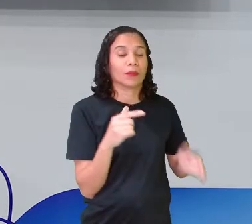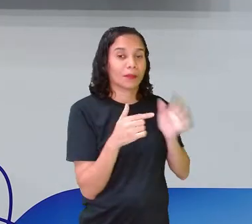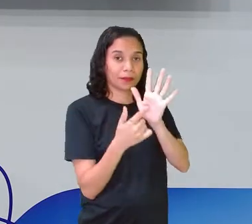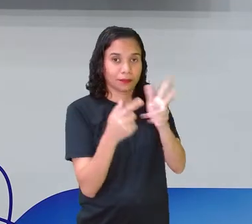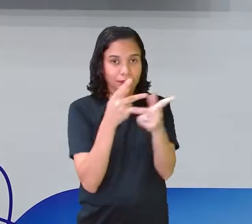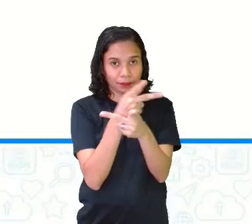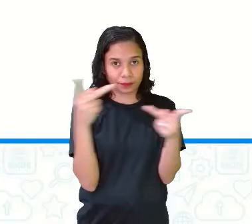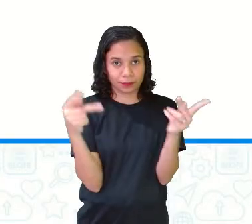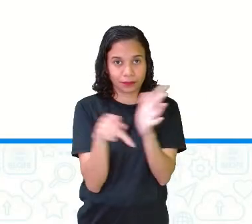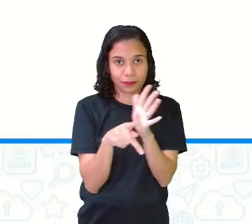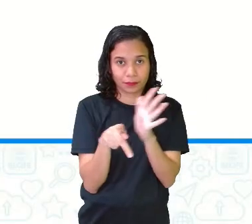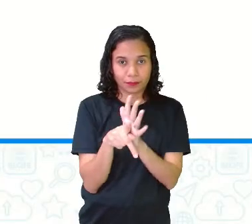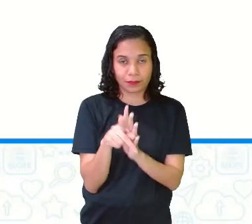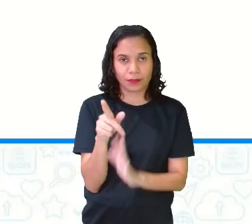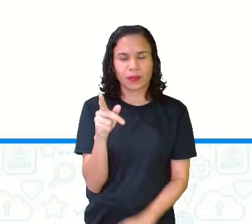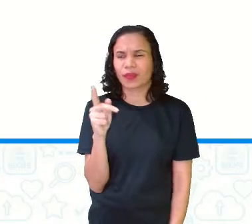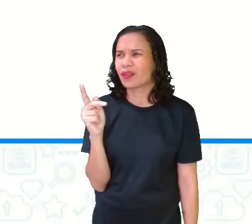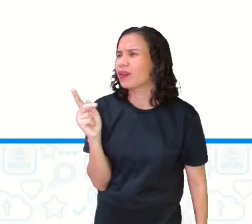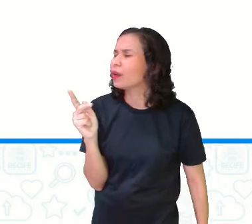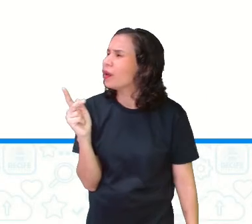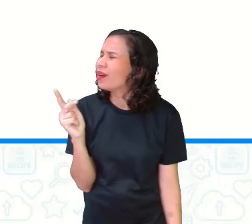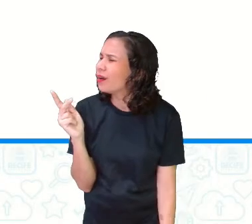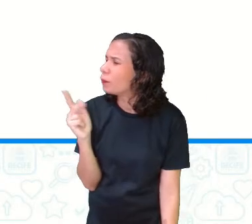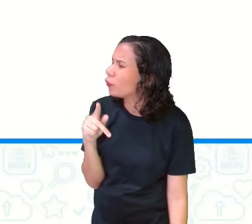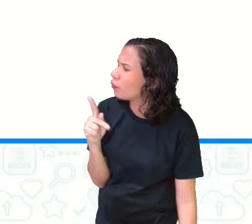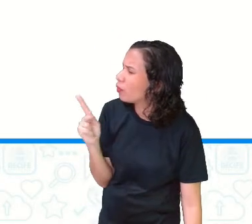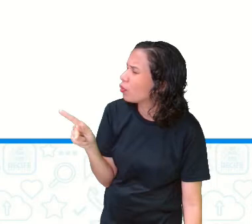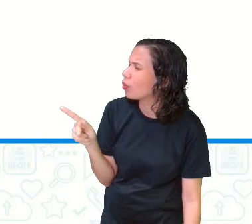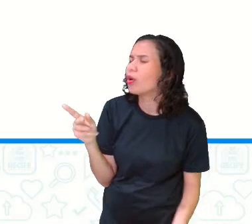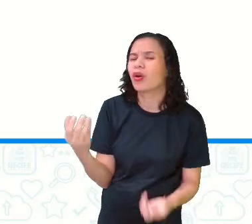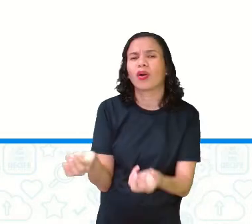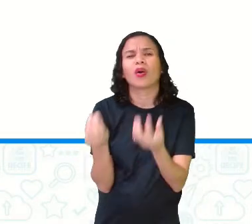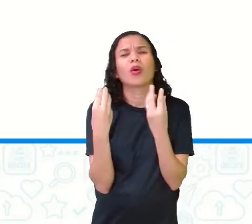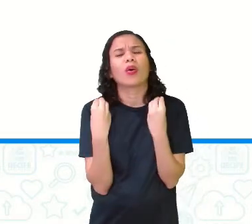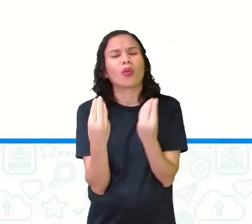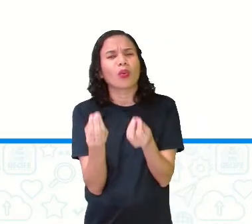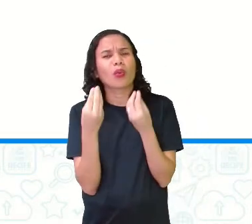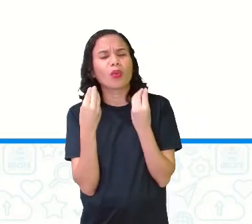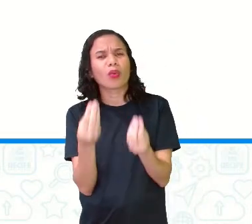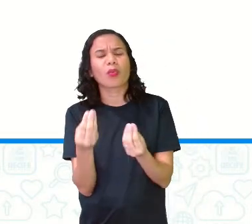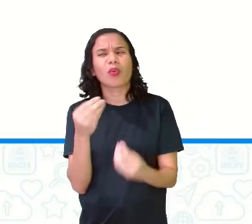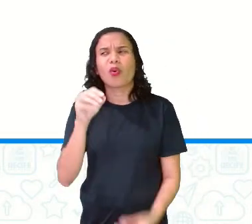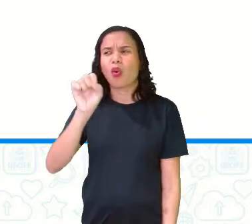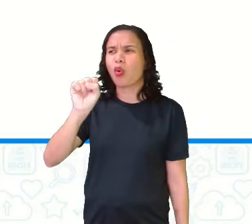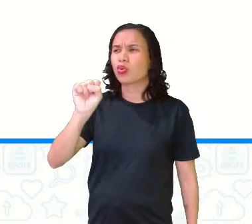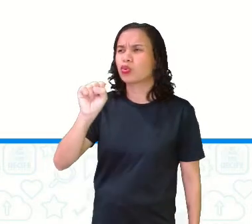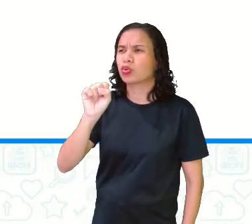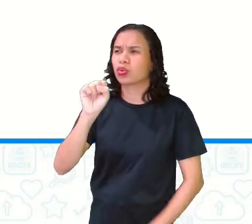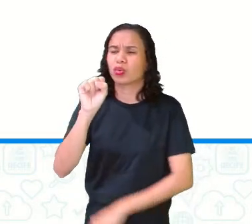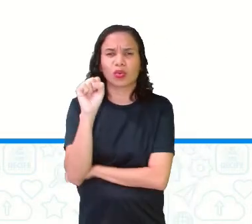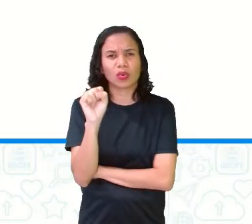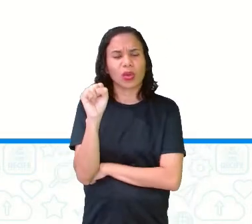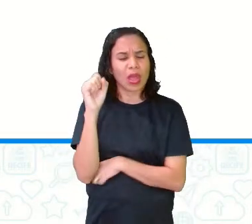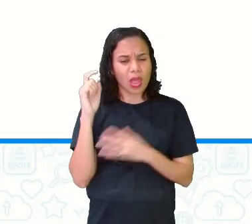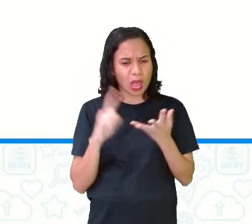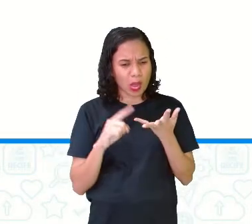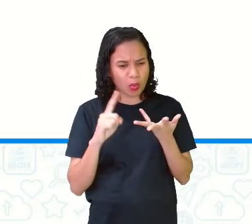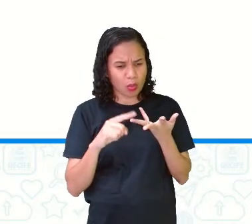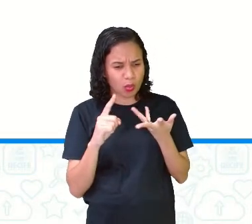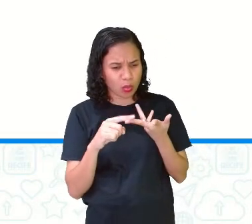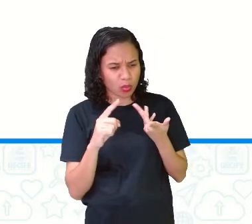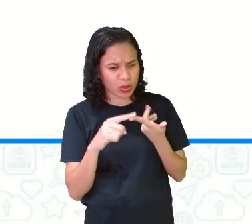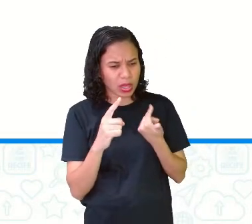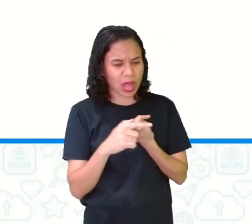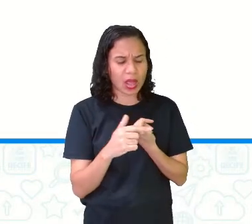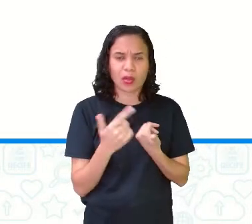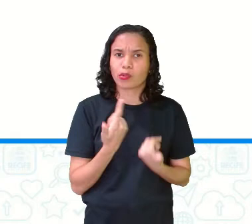para vocês. Professora, como é que ficou 8 centímetros aí? Eu contei os meus lados